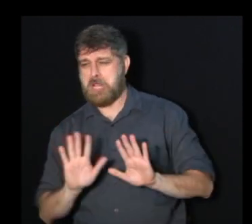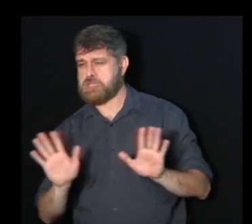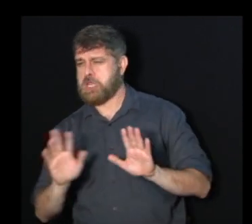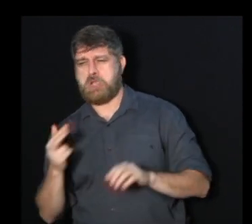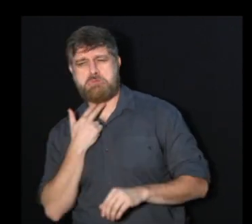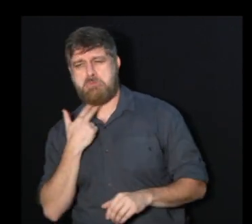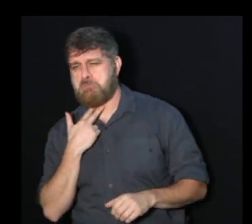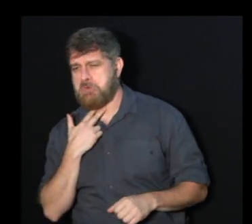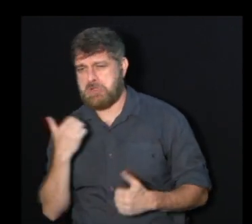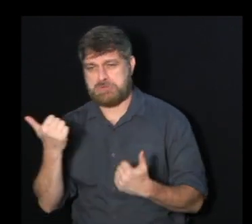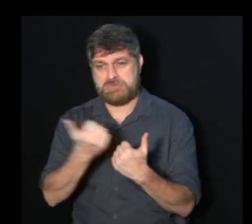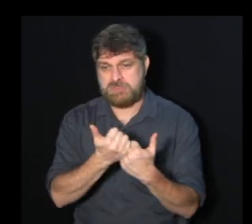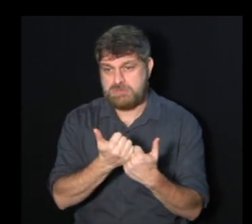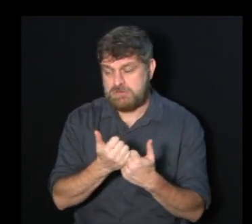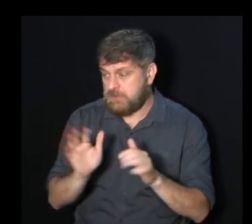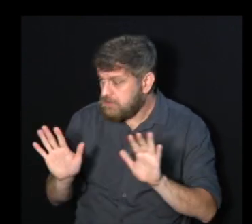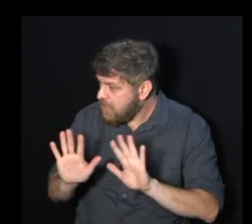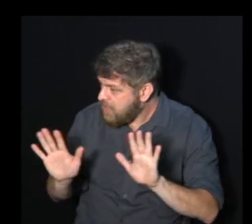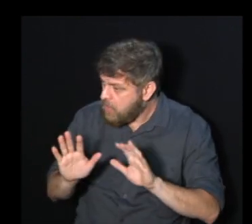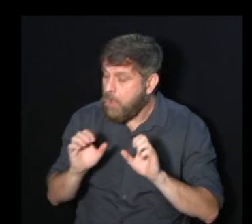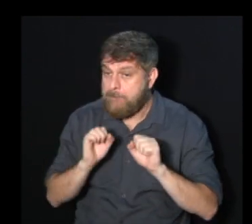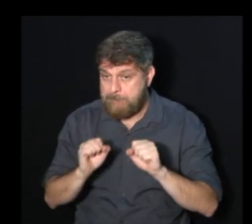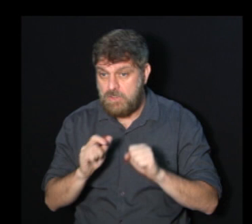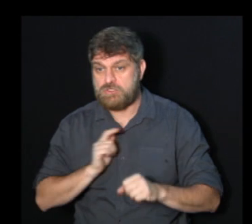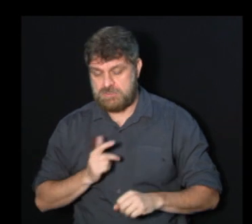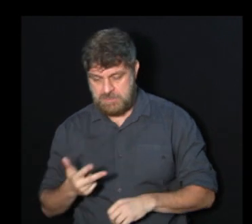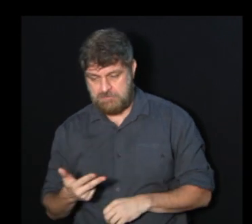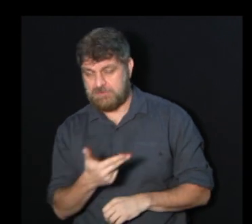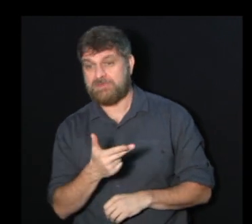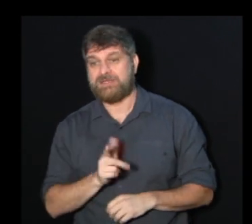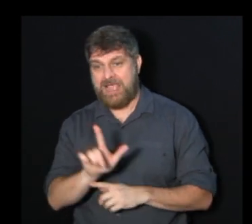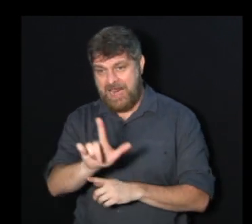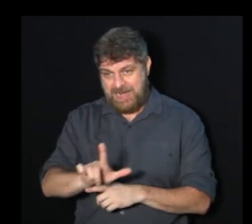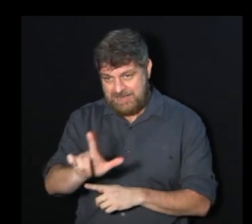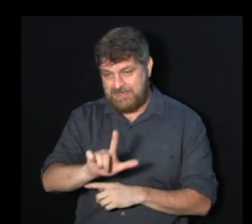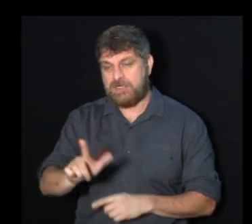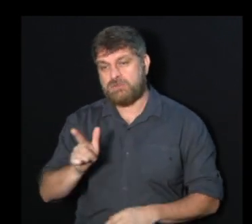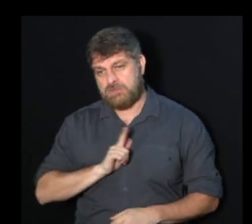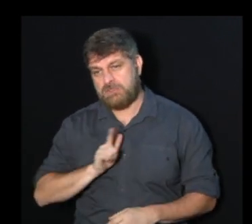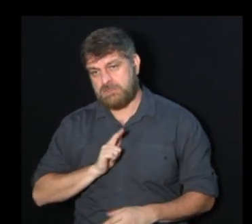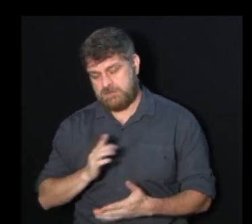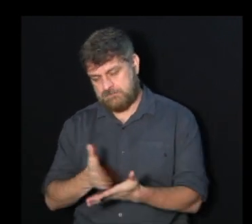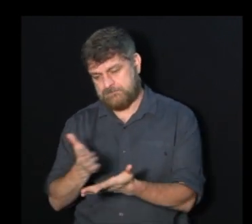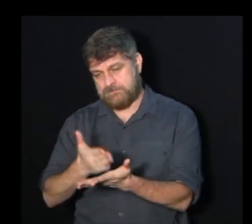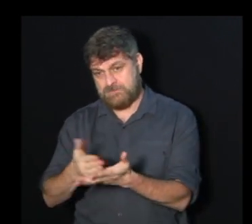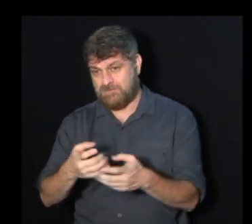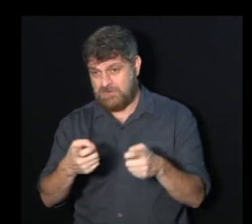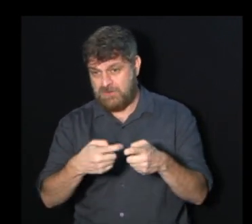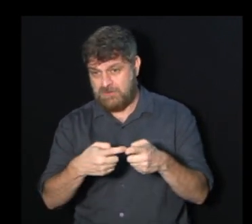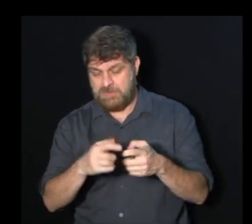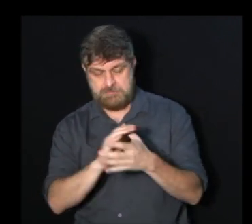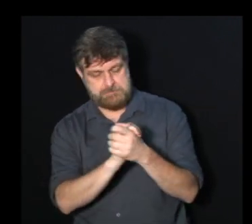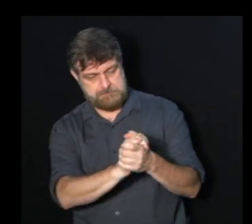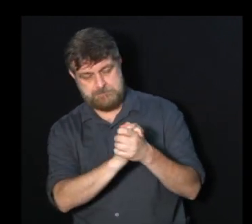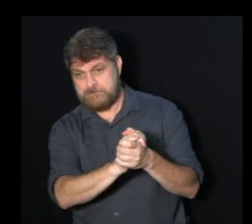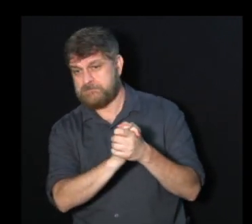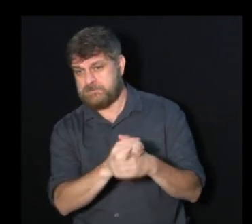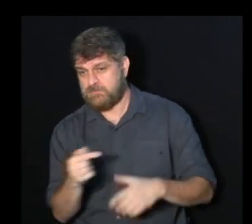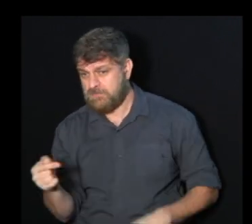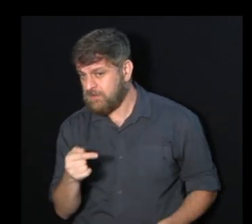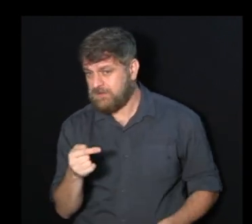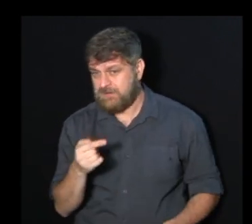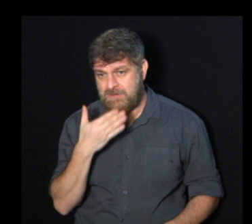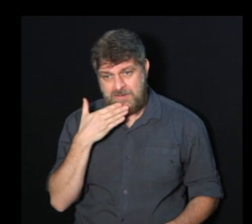pôr prótese que não fica ruim. Não, não fica ruim. É o padrão ouro, é descrito na literatura e eu tenho que parabenizar os médicos por conta disso, porque